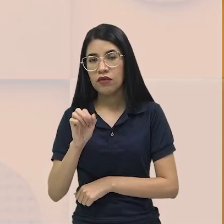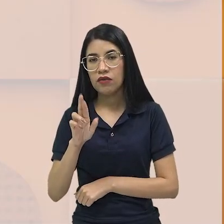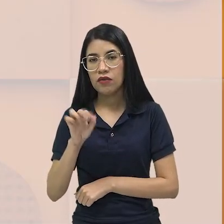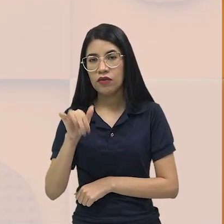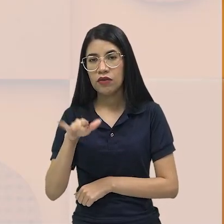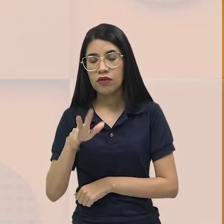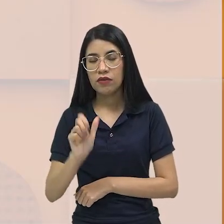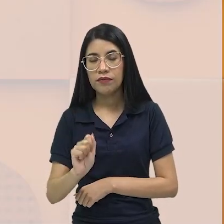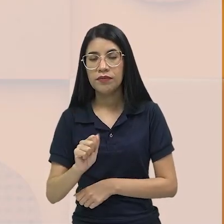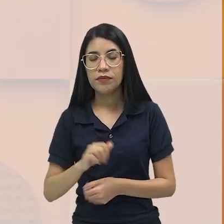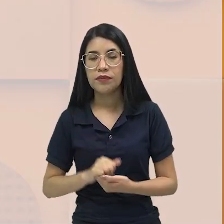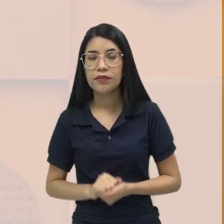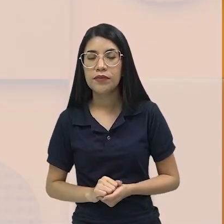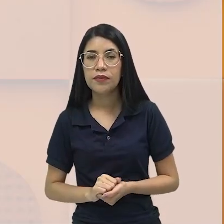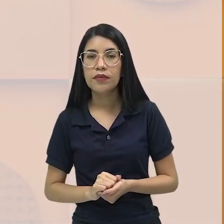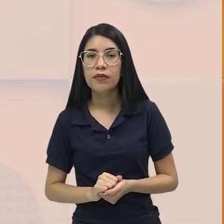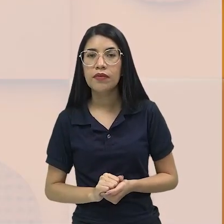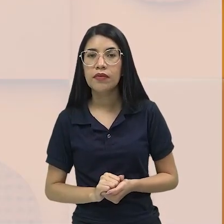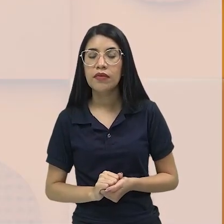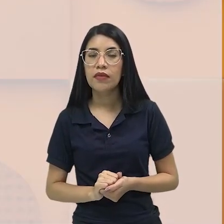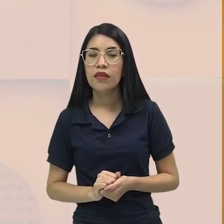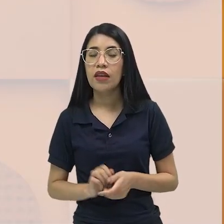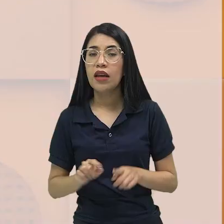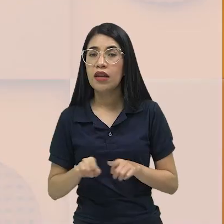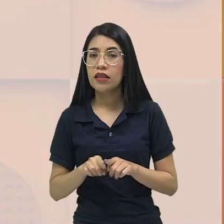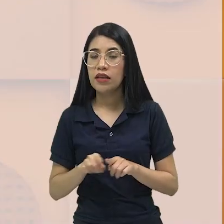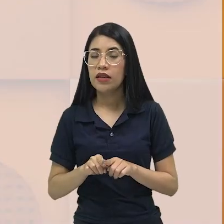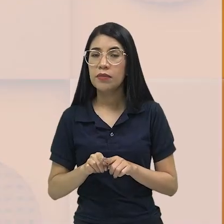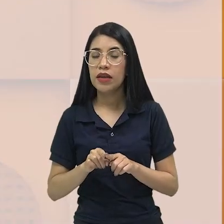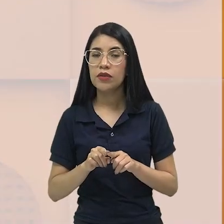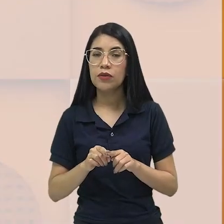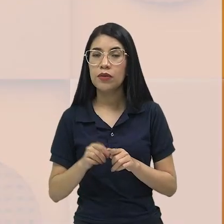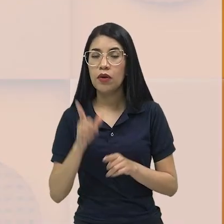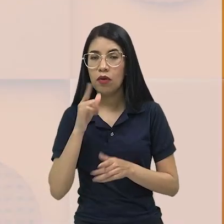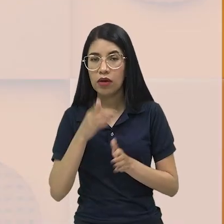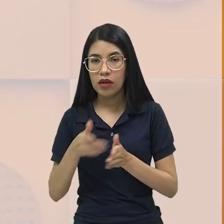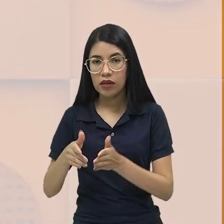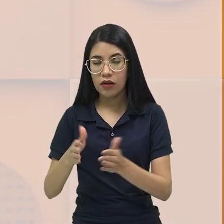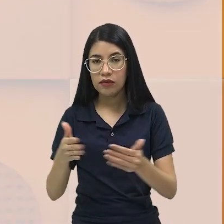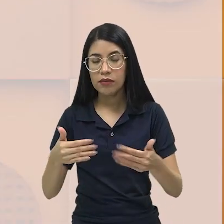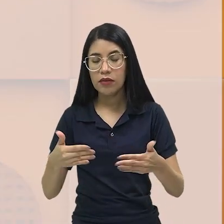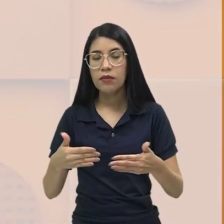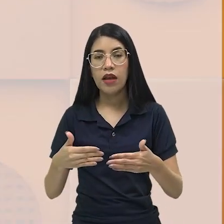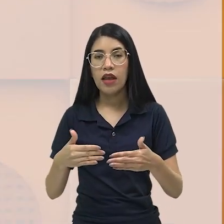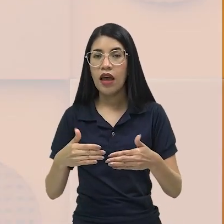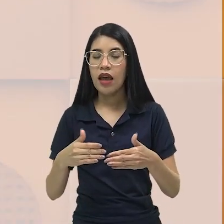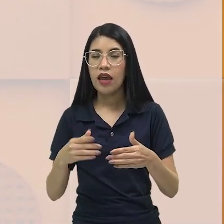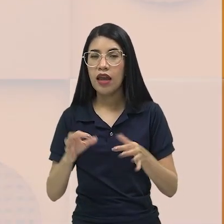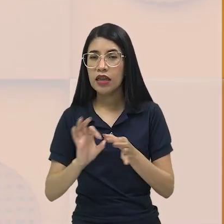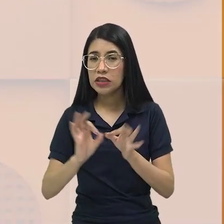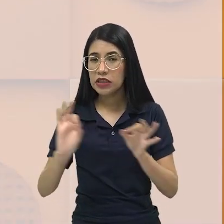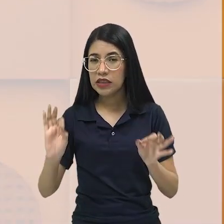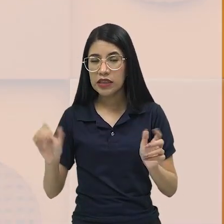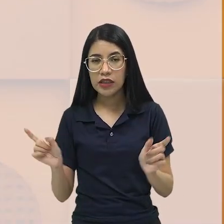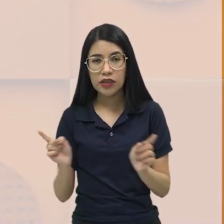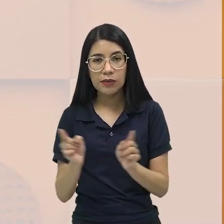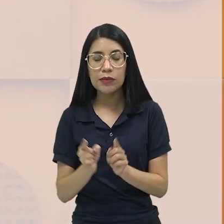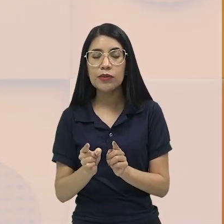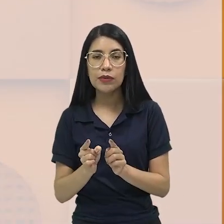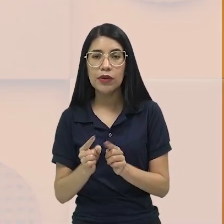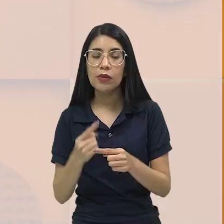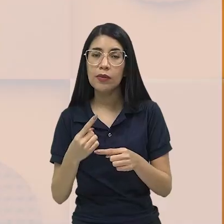oeste dos Estados Unidos. Com o Canal do Panamá, essa distância é cortada consideravelmente, visto que